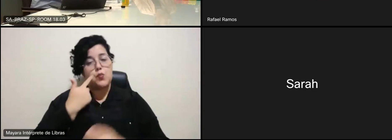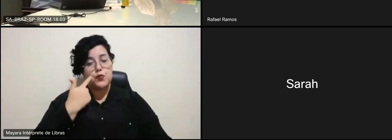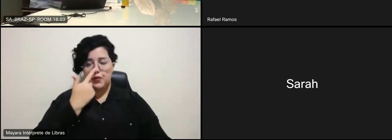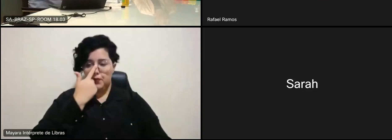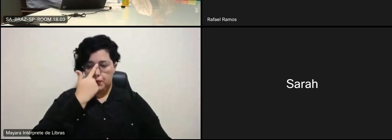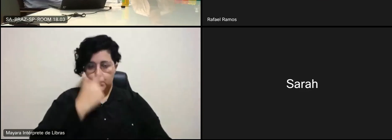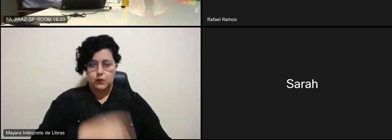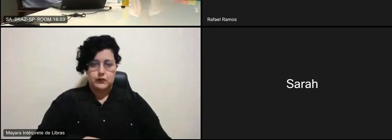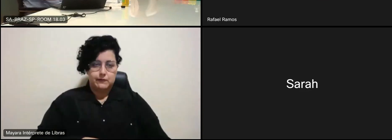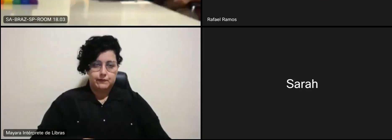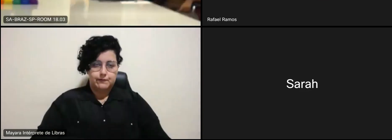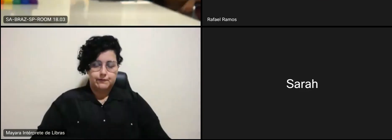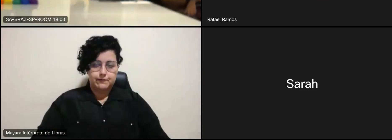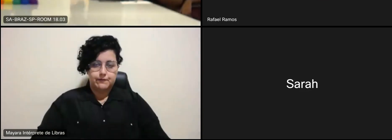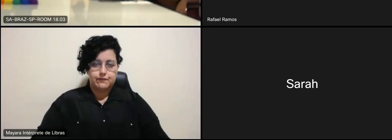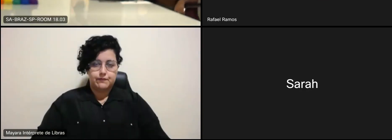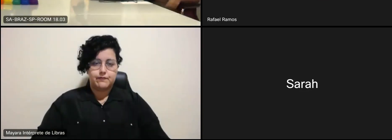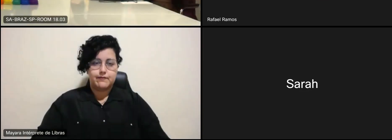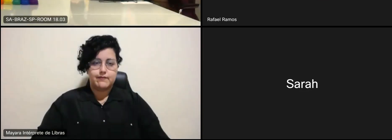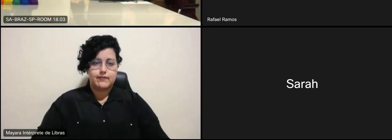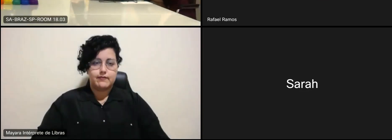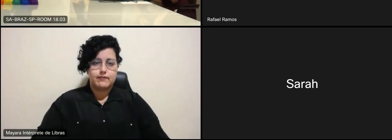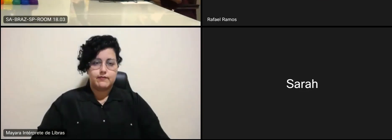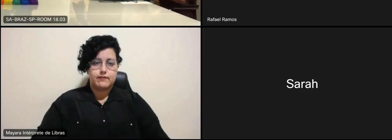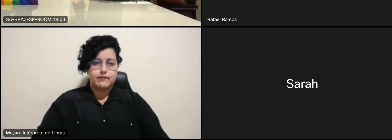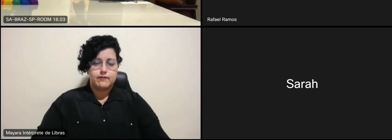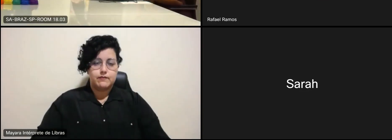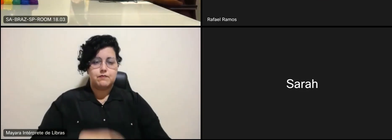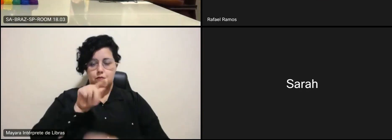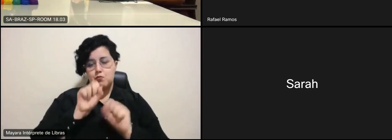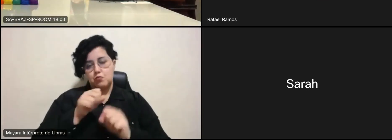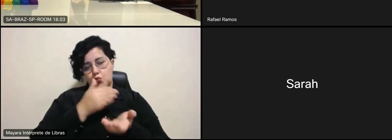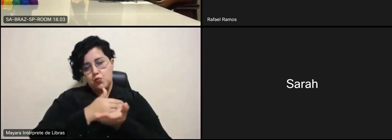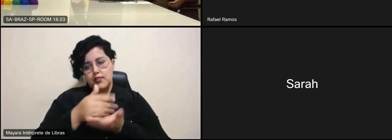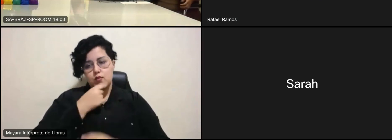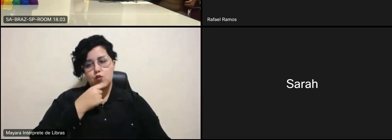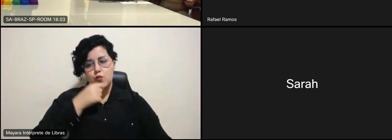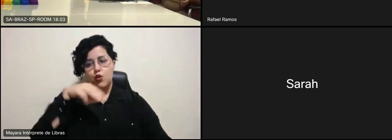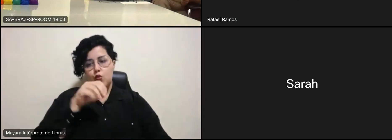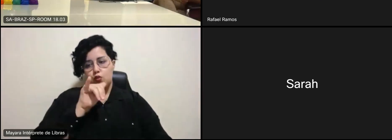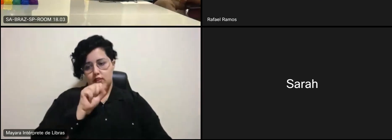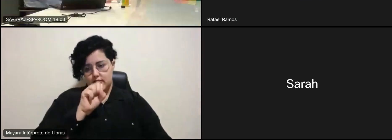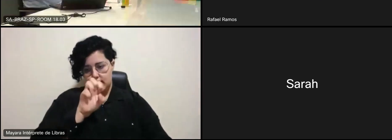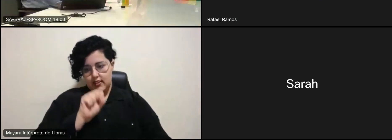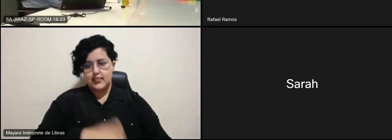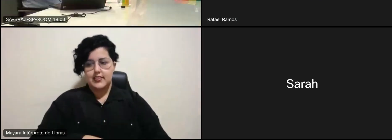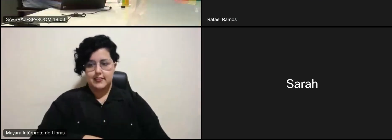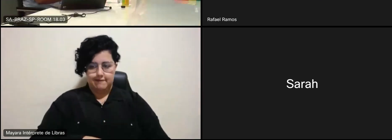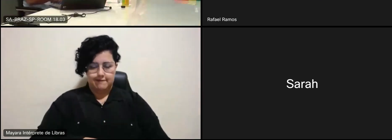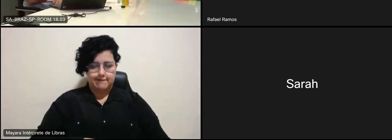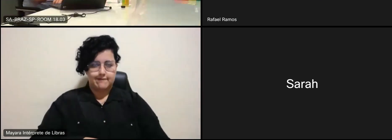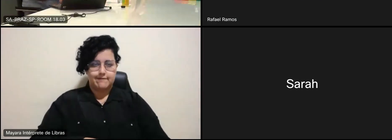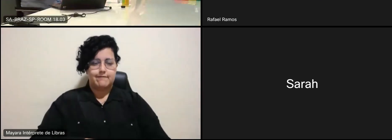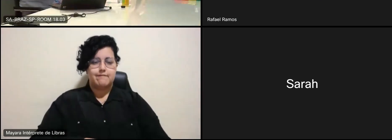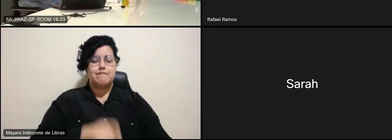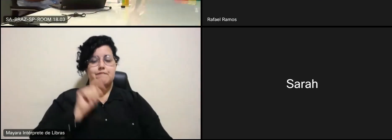Tem que ter uma palavra. Pode começar, mas é. Por favor, você puxou o bom de Não, mais uma